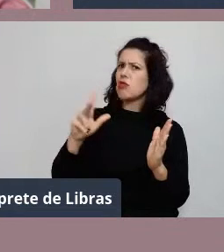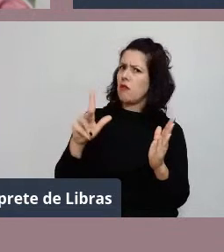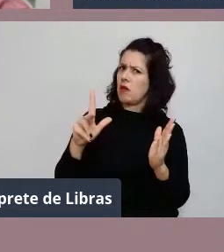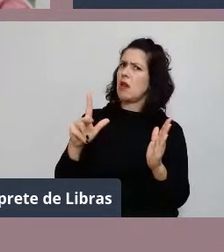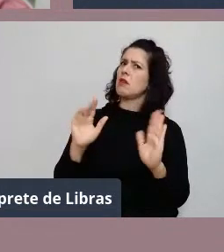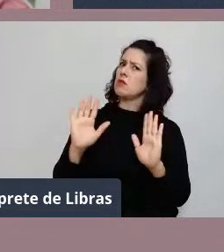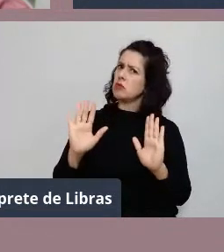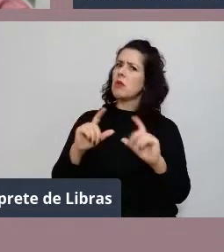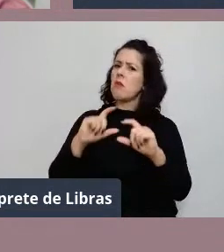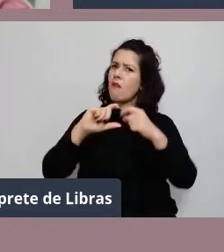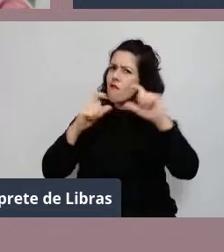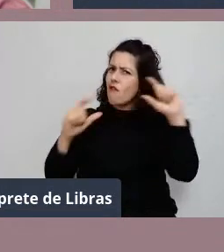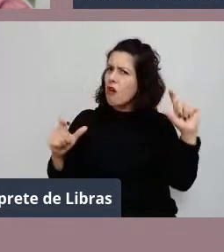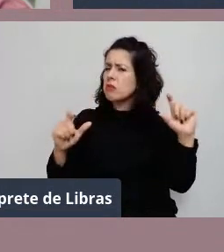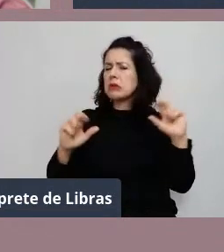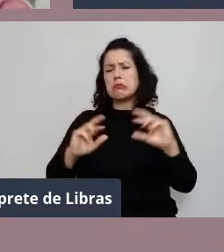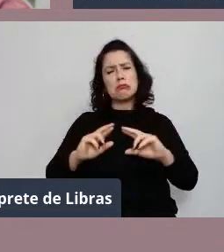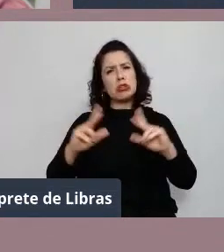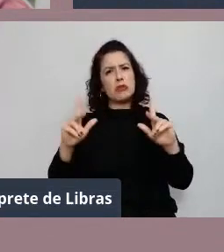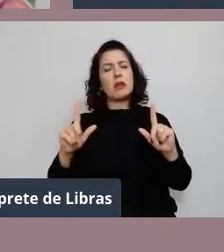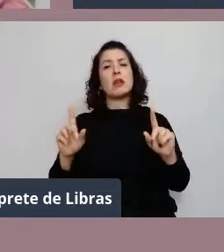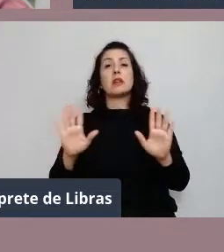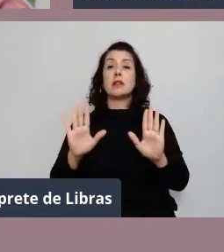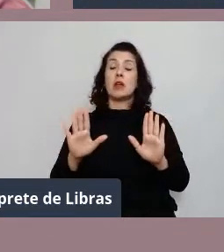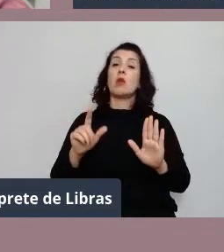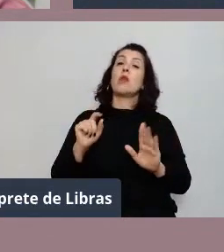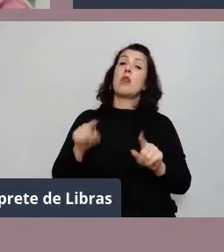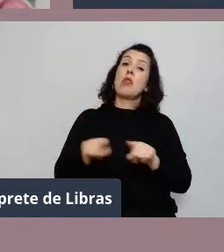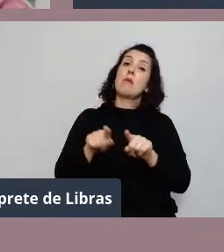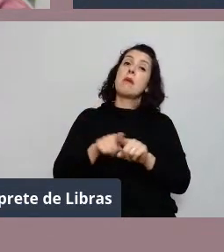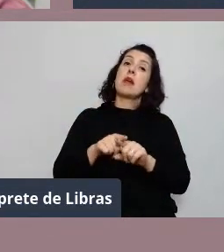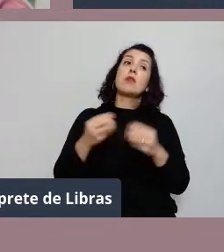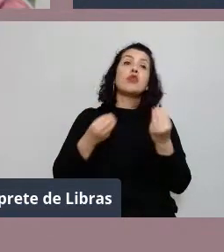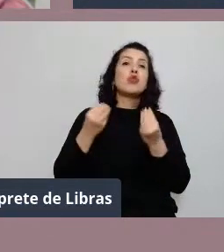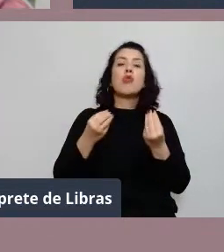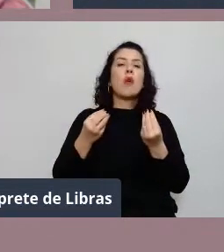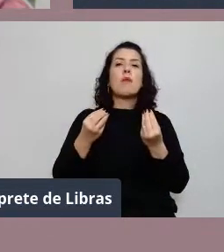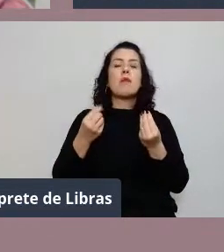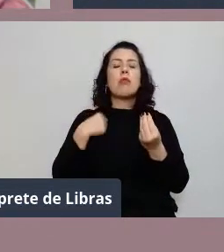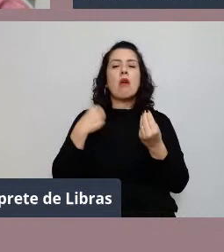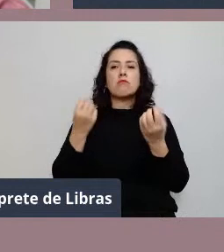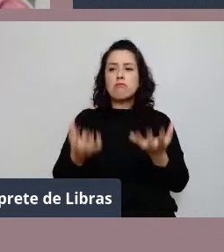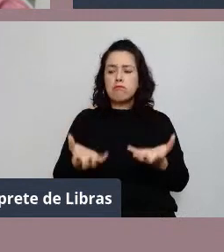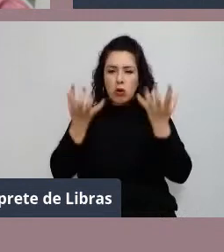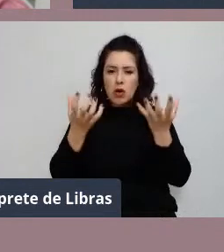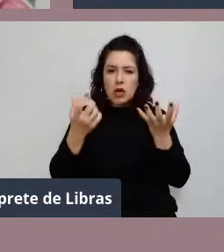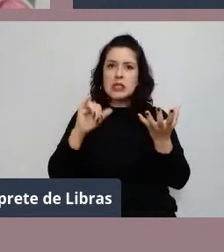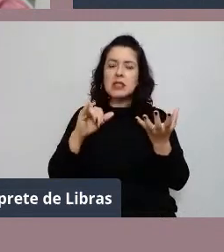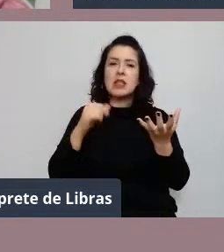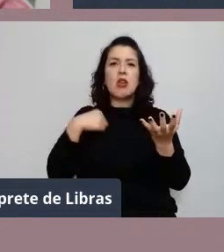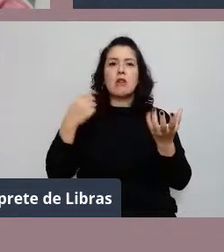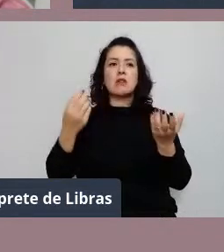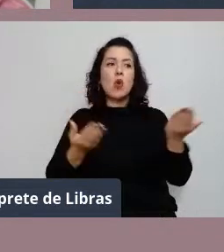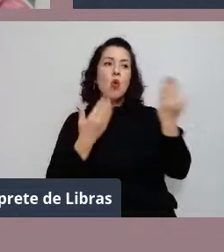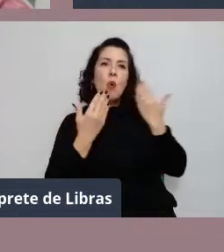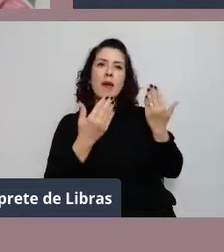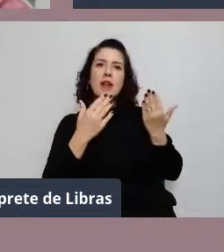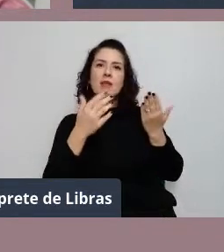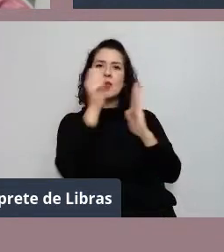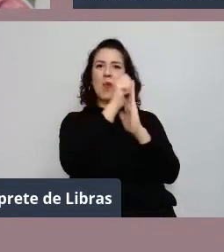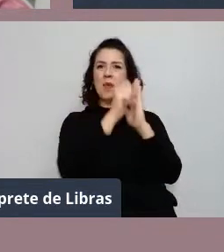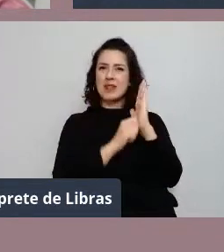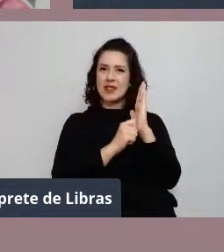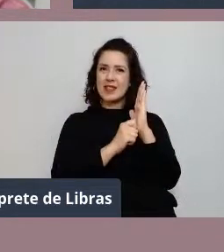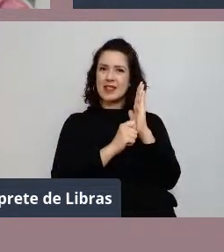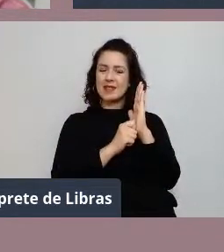forma realmente fica muito mais acentuada quando você vê os manuscritos.